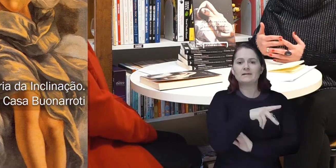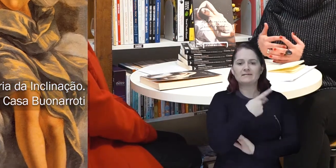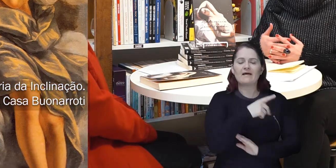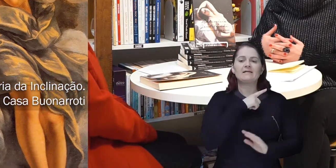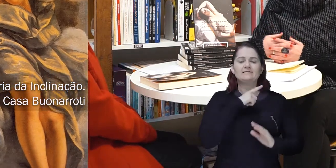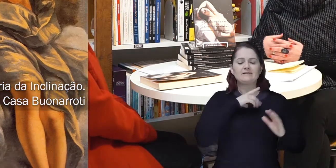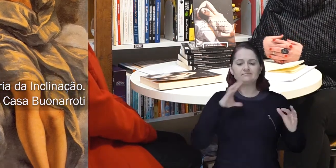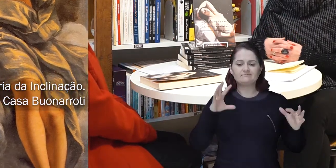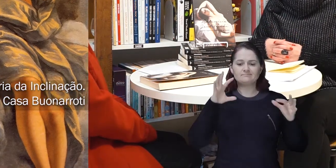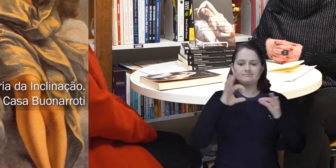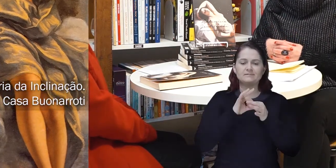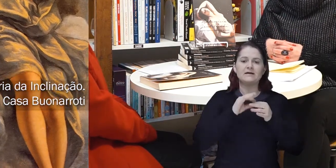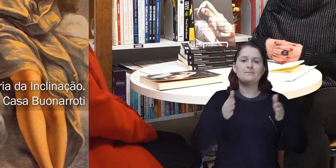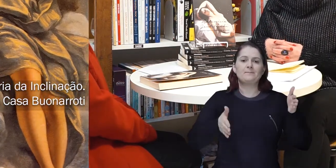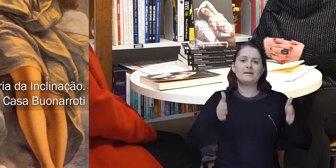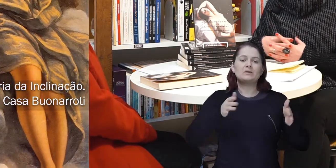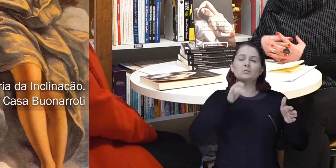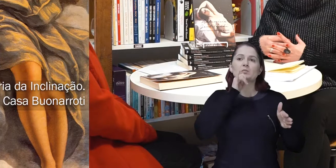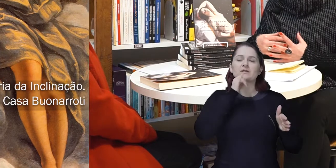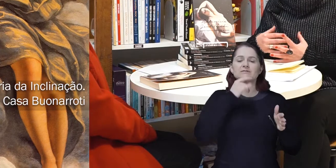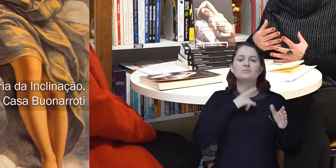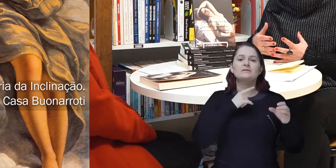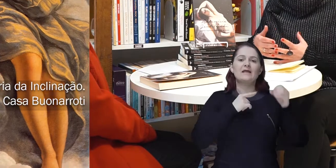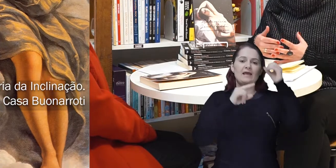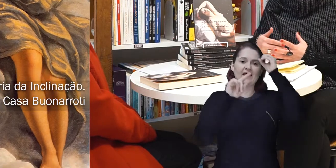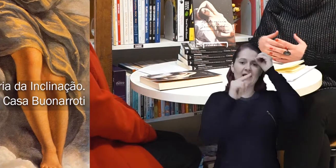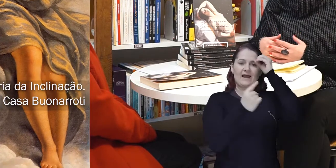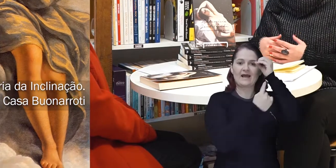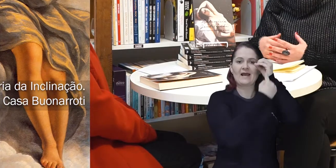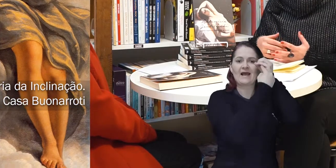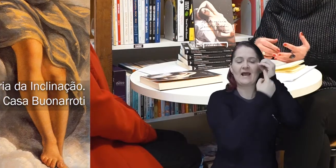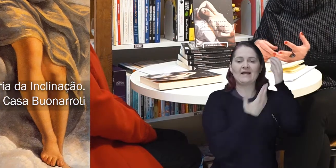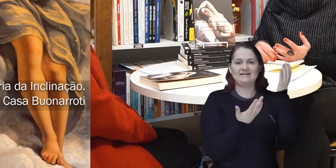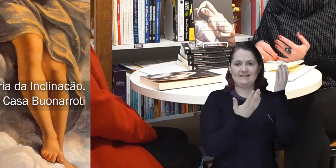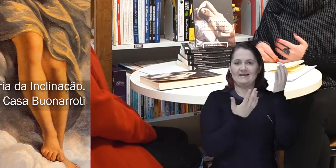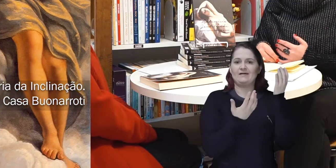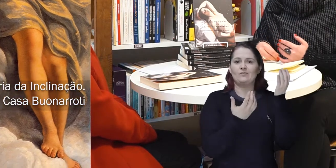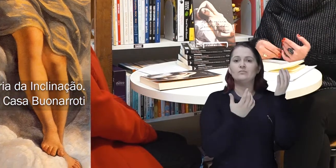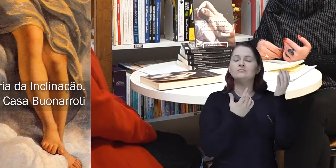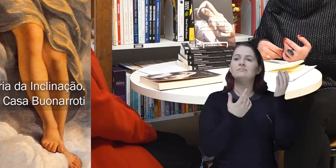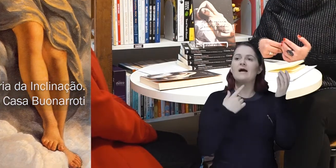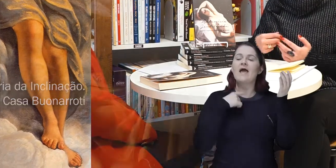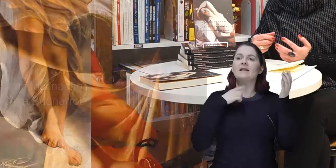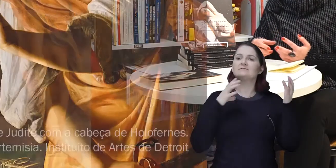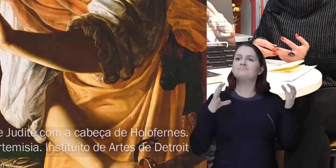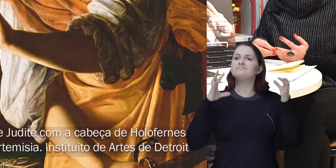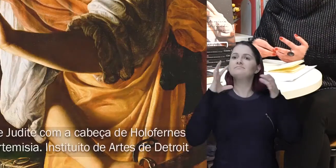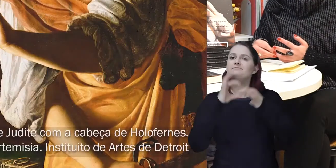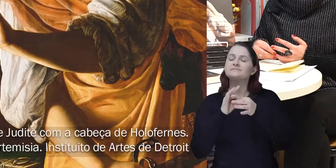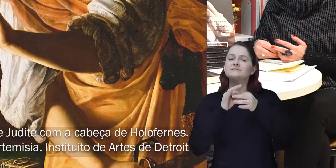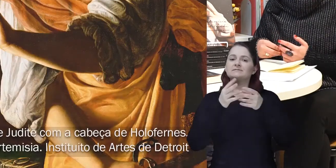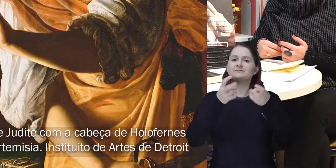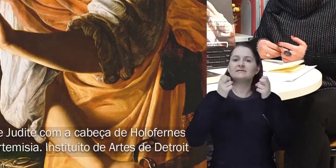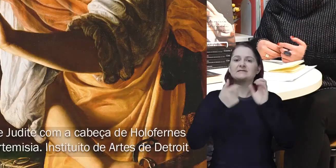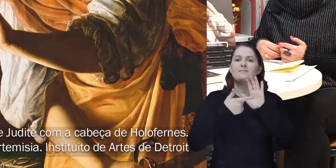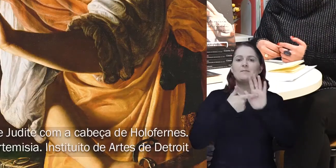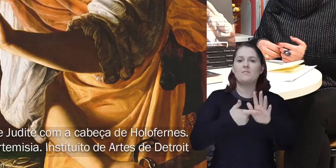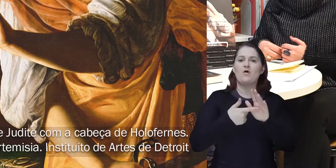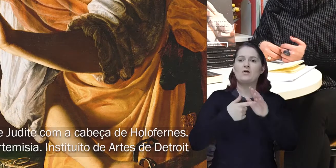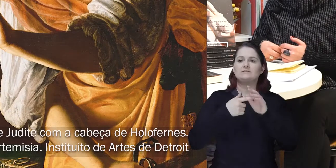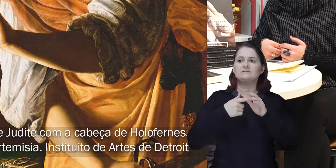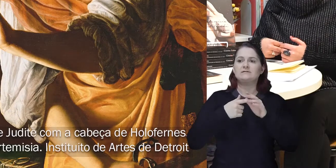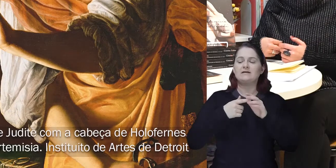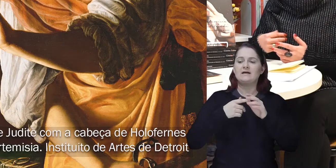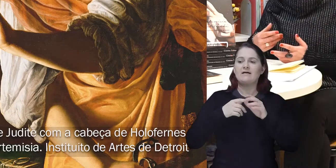que Galileu Galilei estava escrevendo. Então, existem obras dela como Alegoria da Inclinação, Judite com a Cabeça de